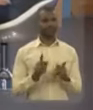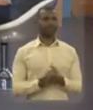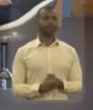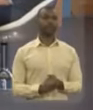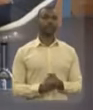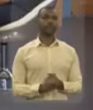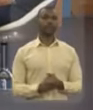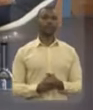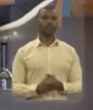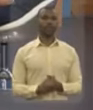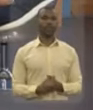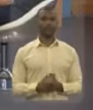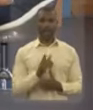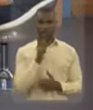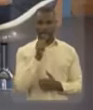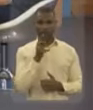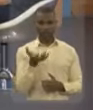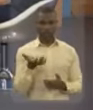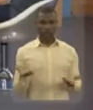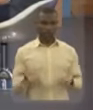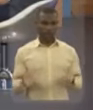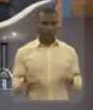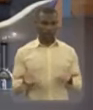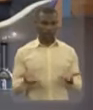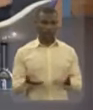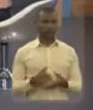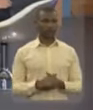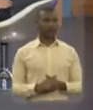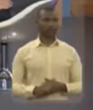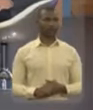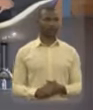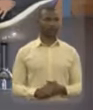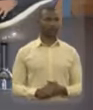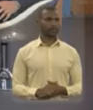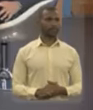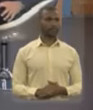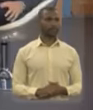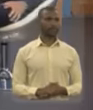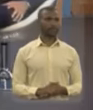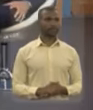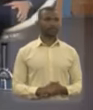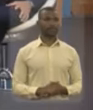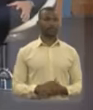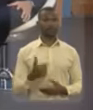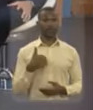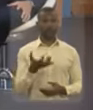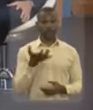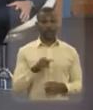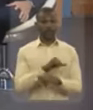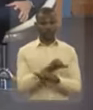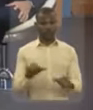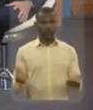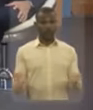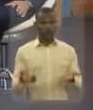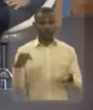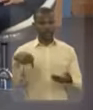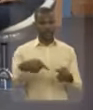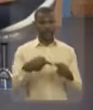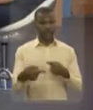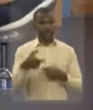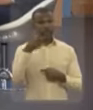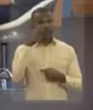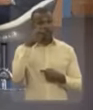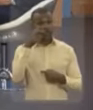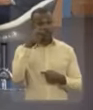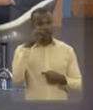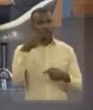bom quiseram tomar uma aguinha agora rapidamente tudo bem bom tudo bem bom eu quero lembrar a você que essa semana você está acompanhando